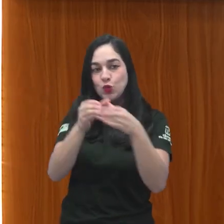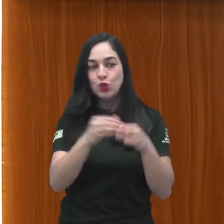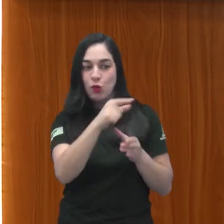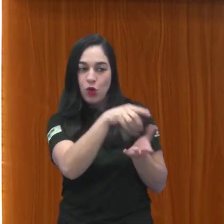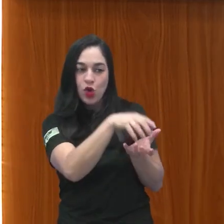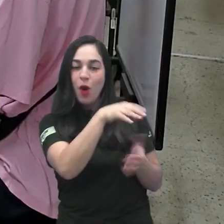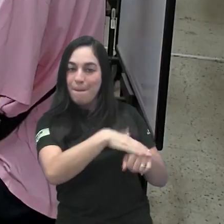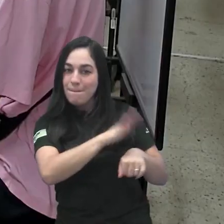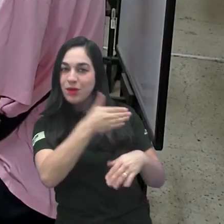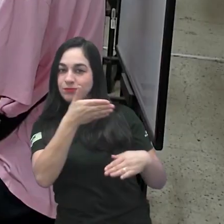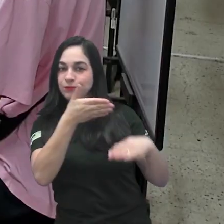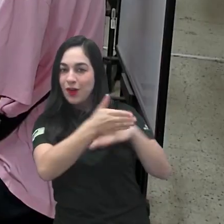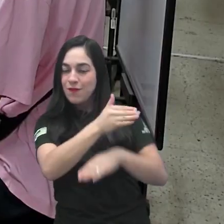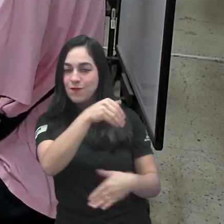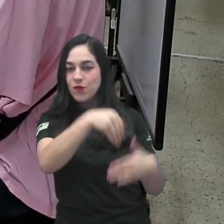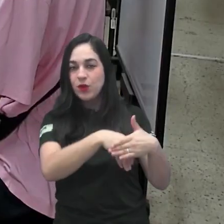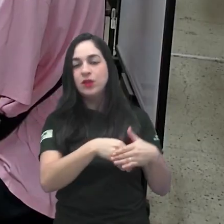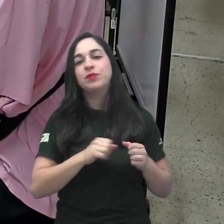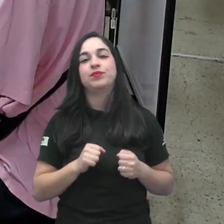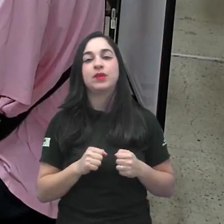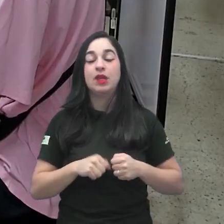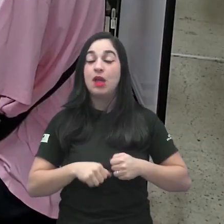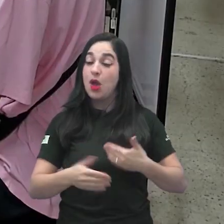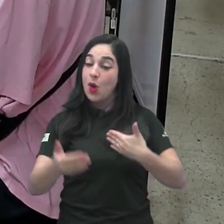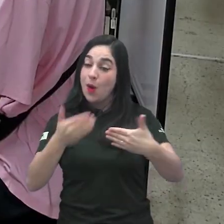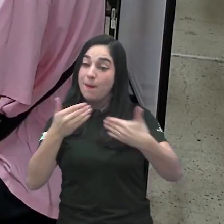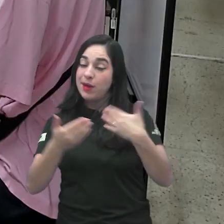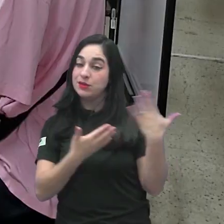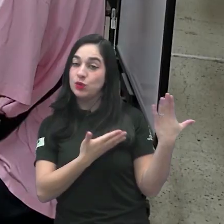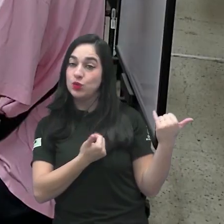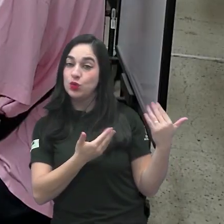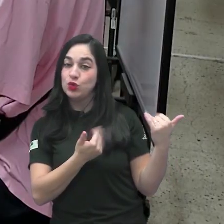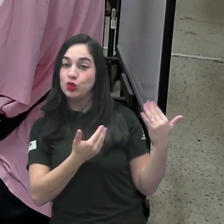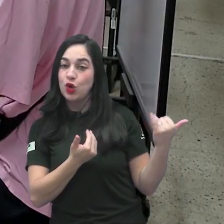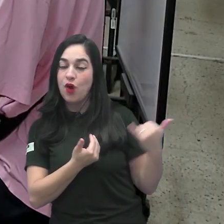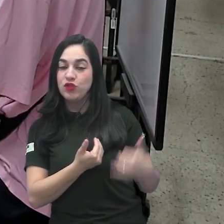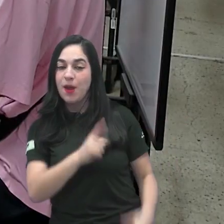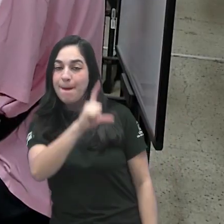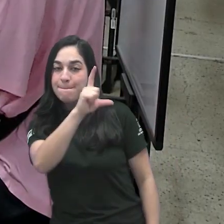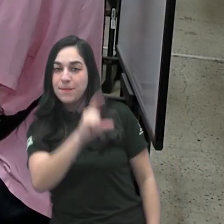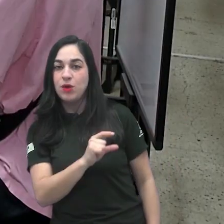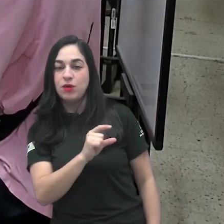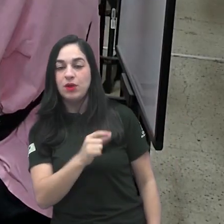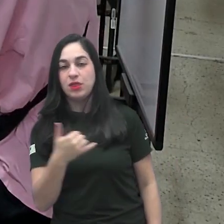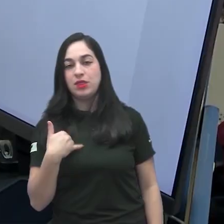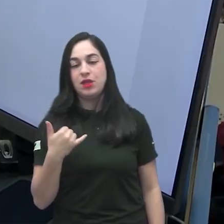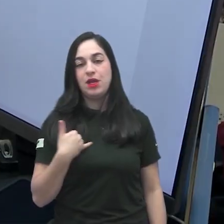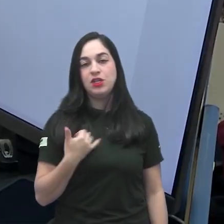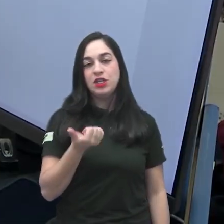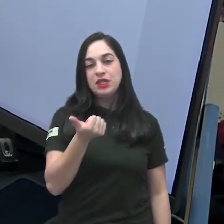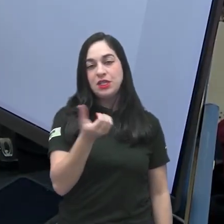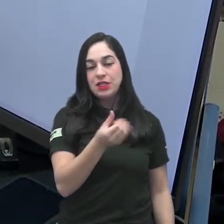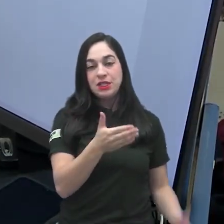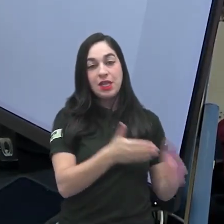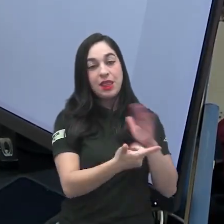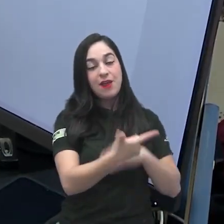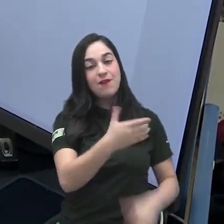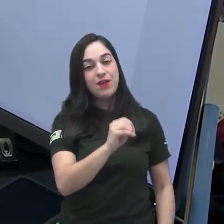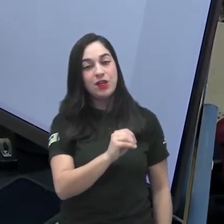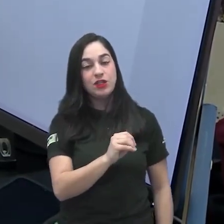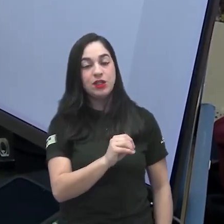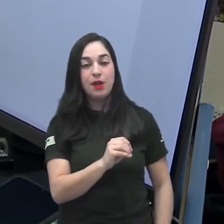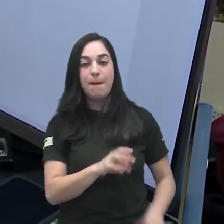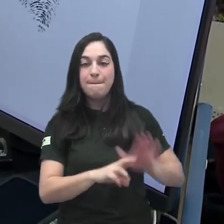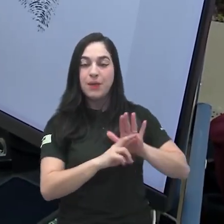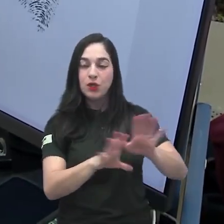aos demais. Por outro lado, os jovens ainda são a menor parcela no país. A faixa etária de 16 a 20 anos